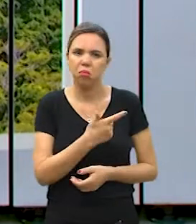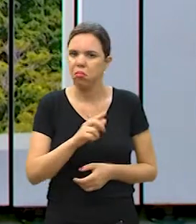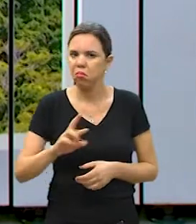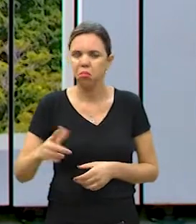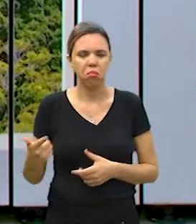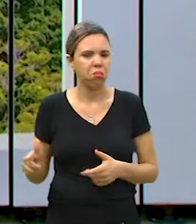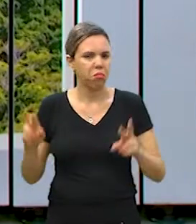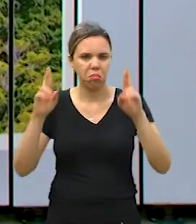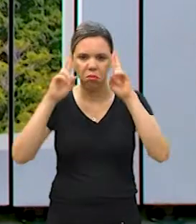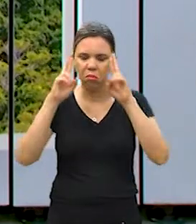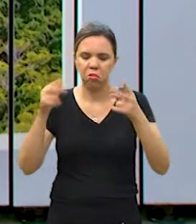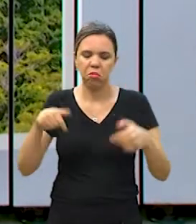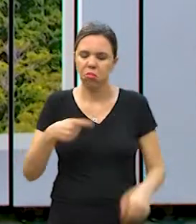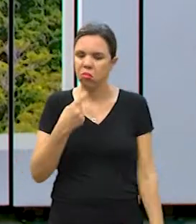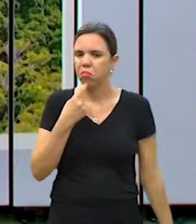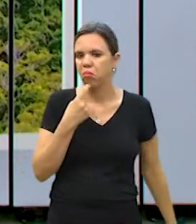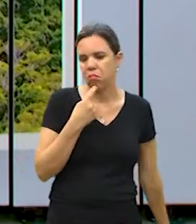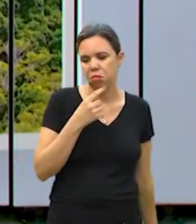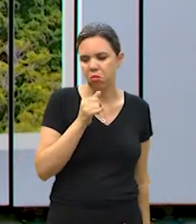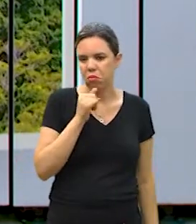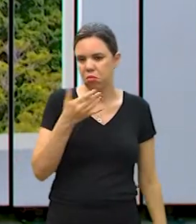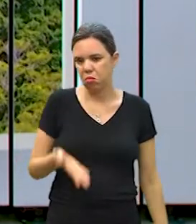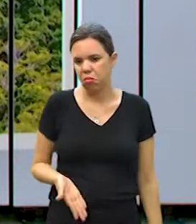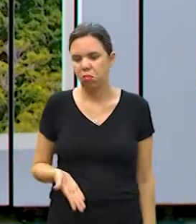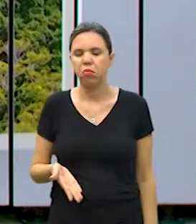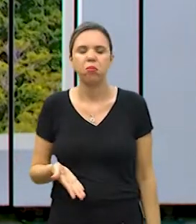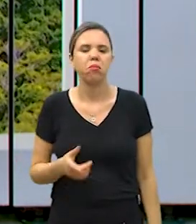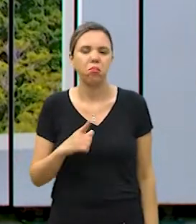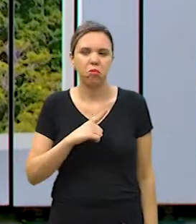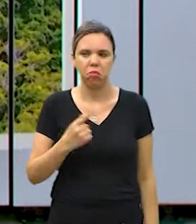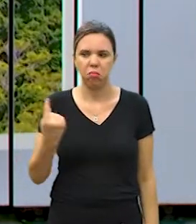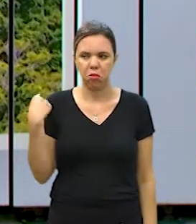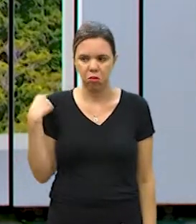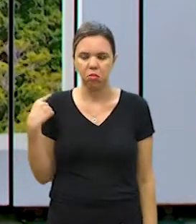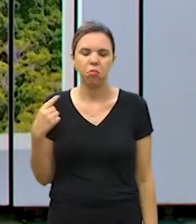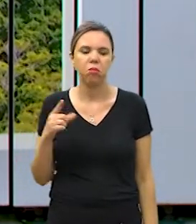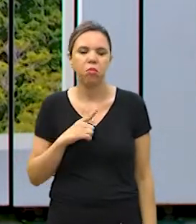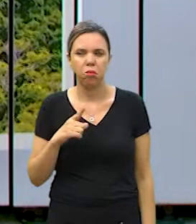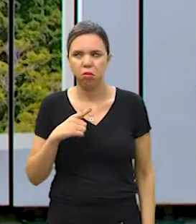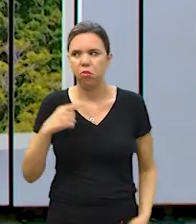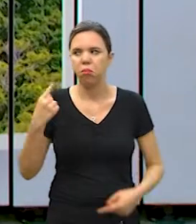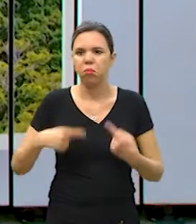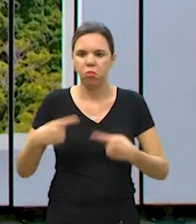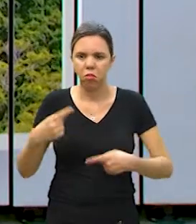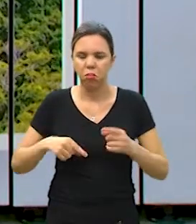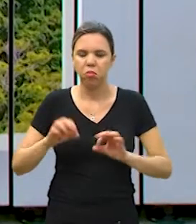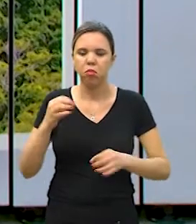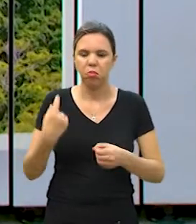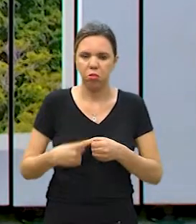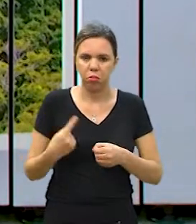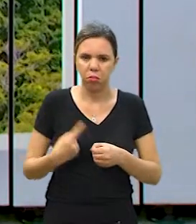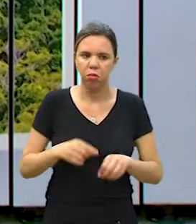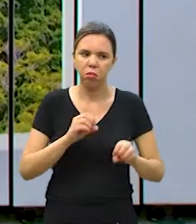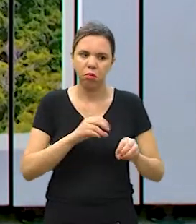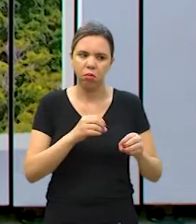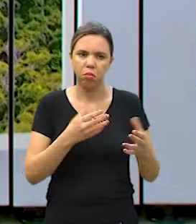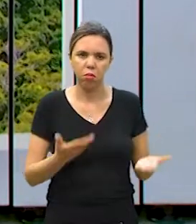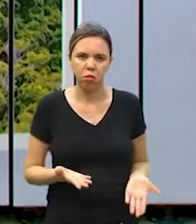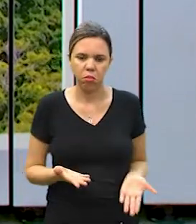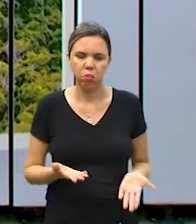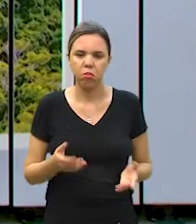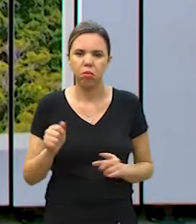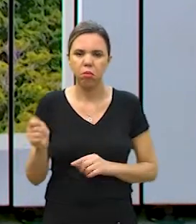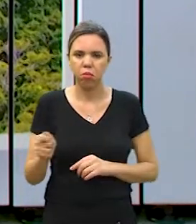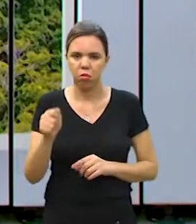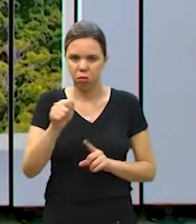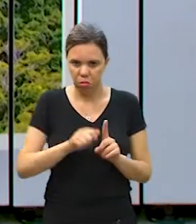não são respeitadas, como aqui em Campinas, por exemplo. Nós tivemos uma situação discutindo o Plano Municipal de Educação,